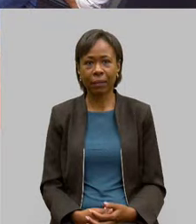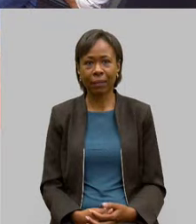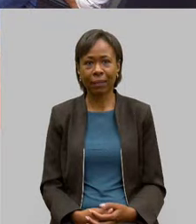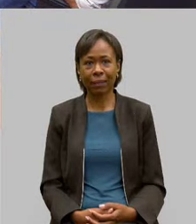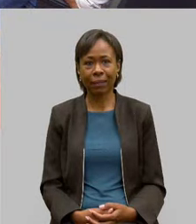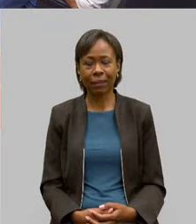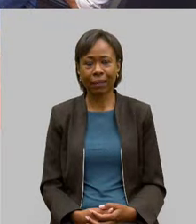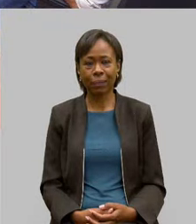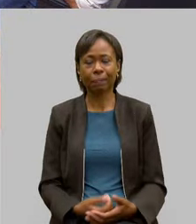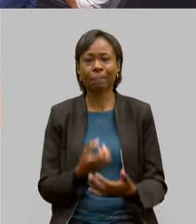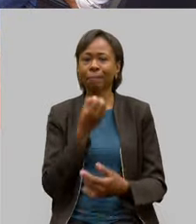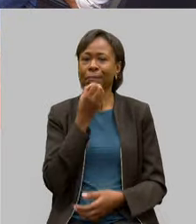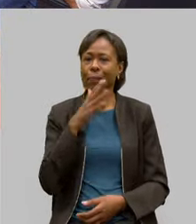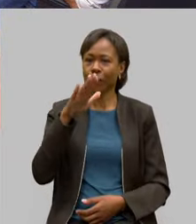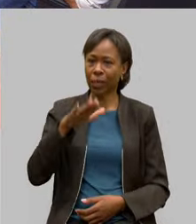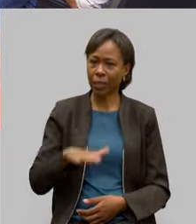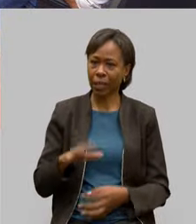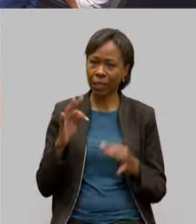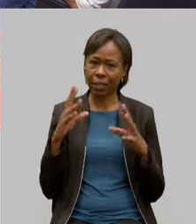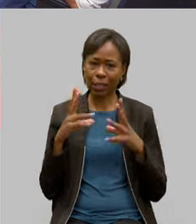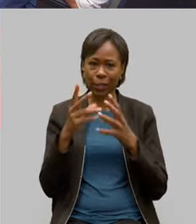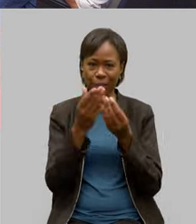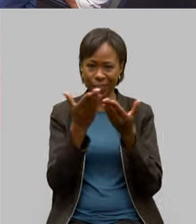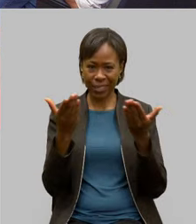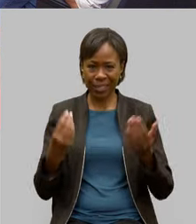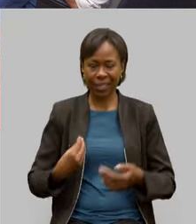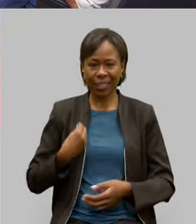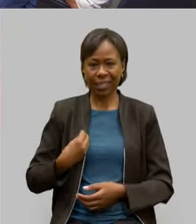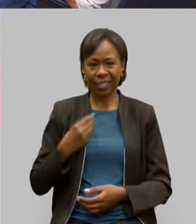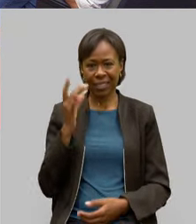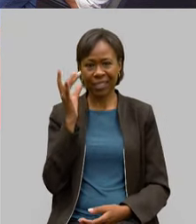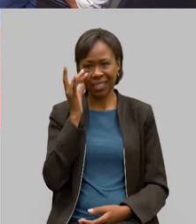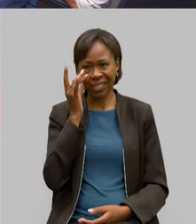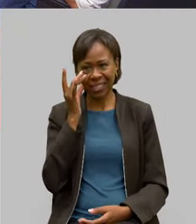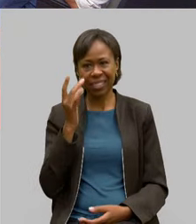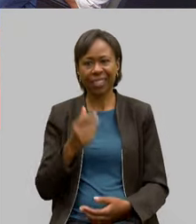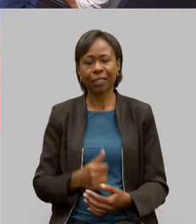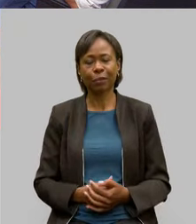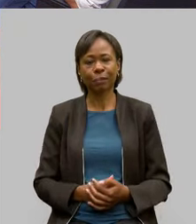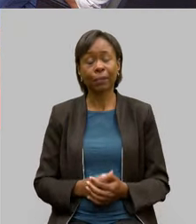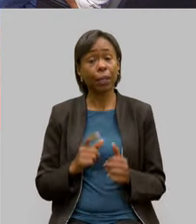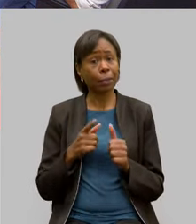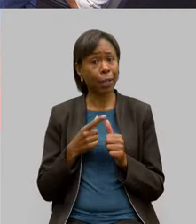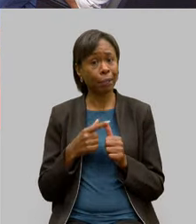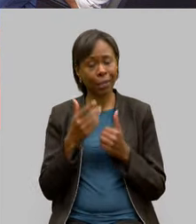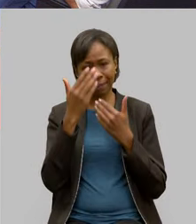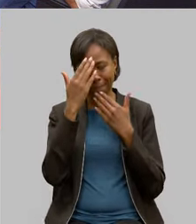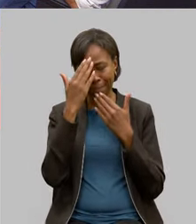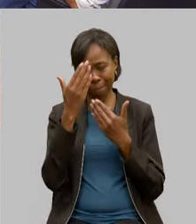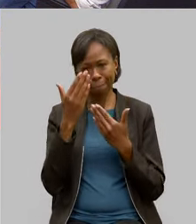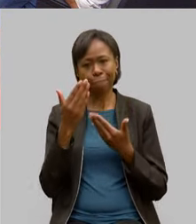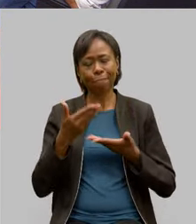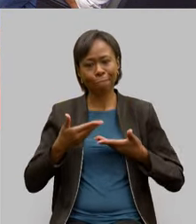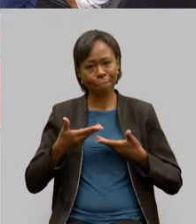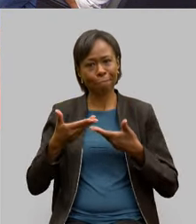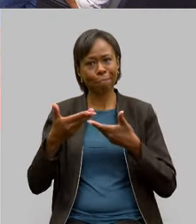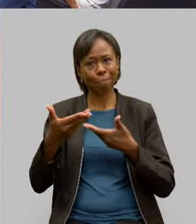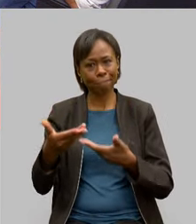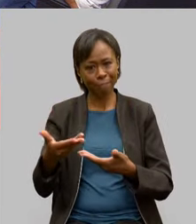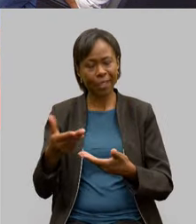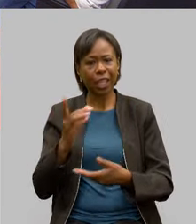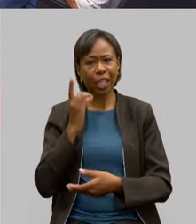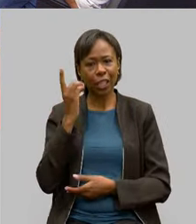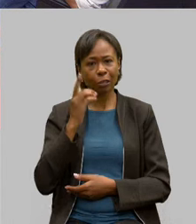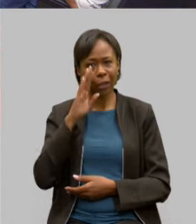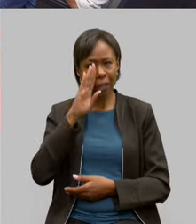eh Boa tarde a todas as pessoas presentes primeiramente eu gostaria muito de agradecer o convite da deputada